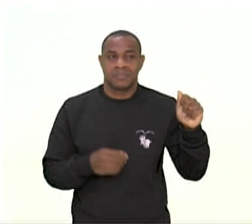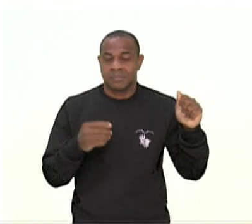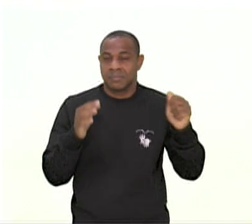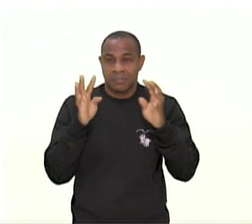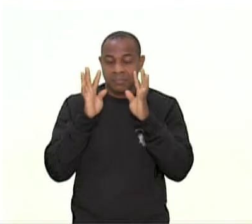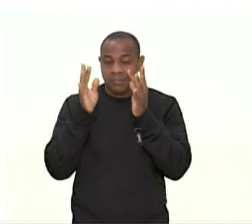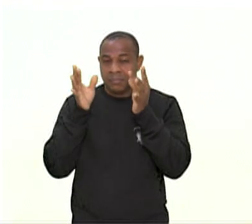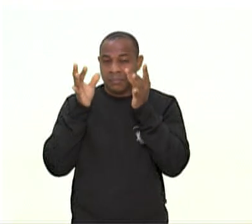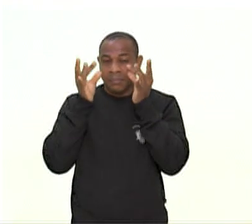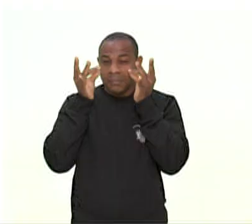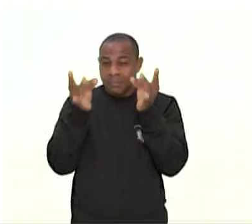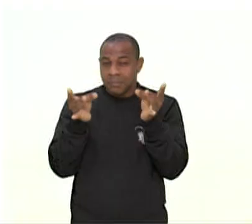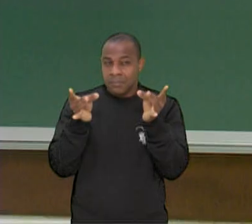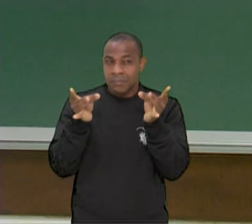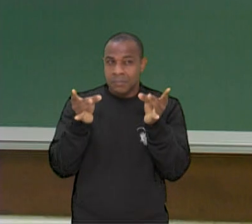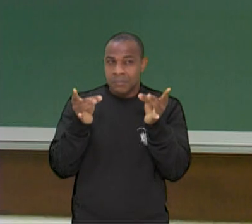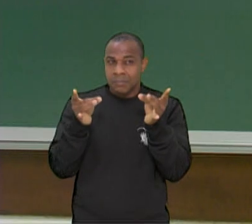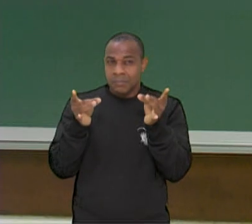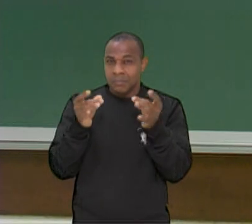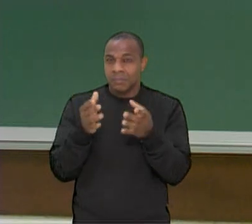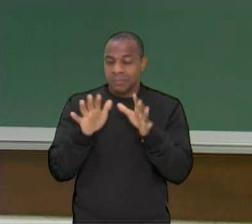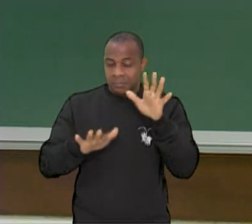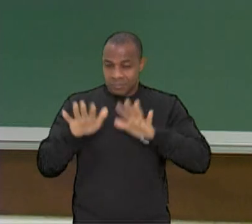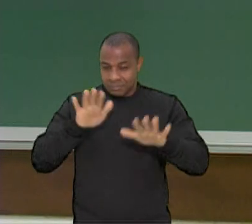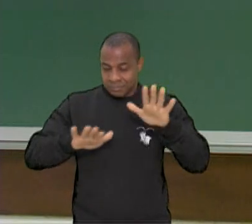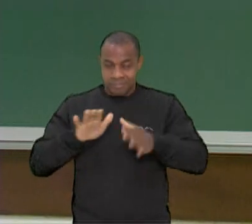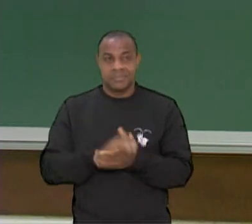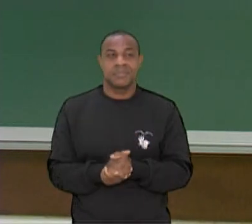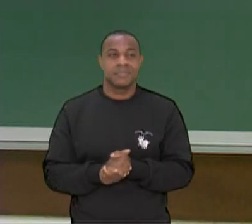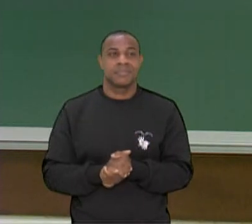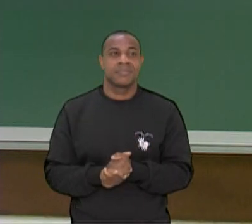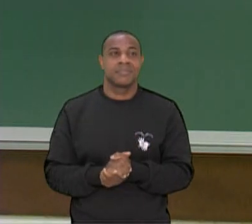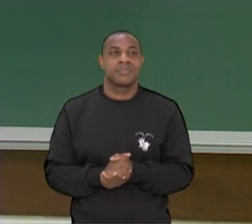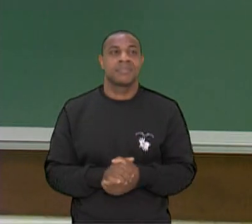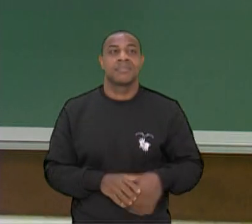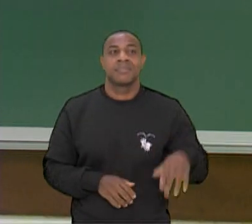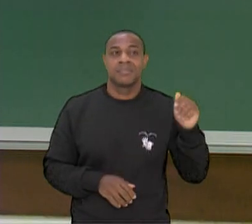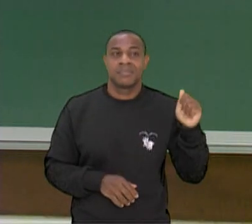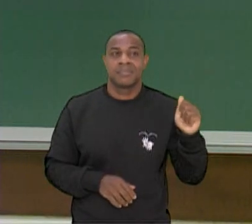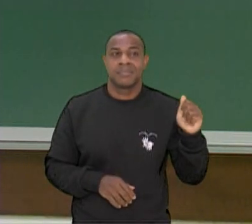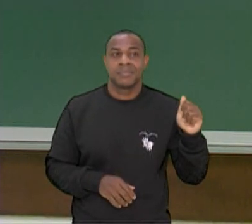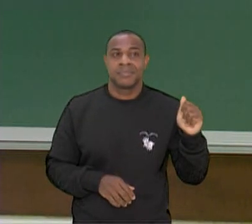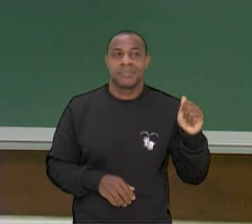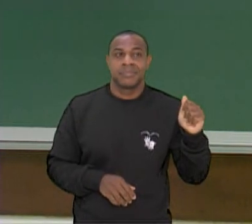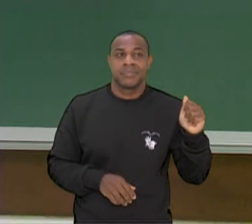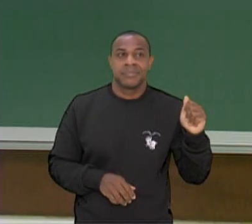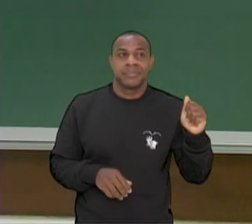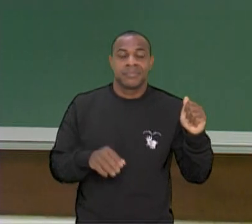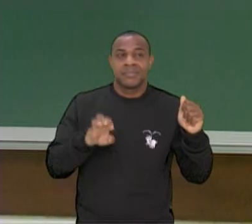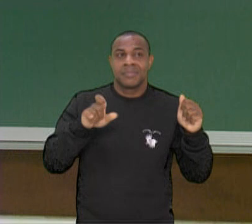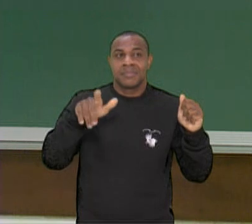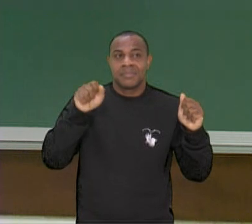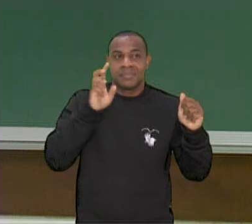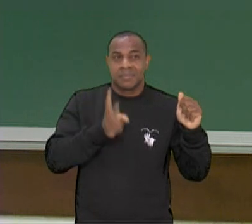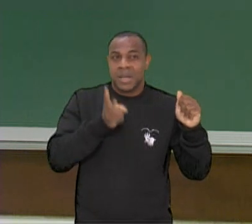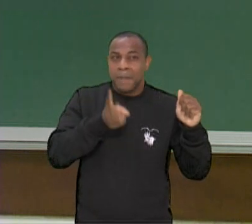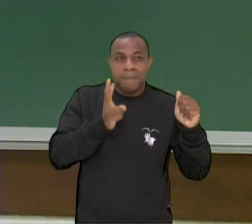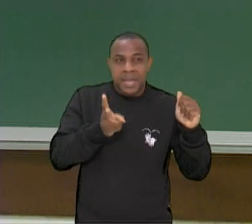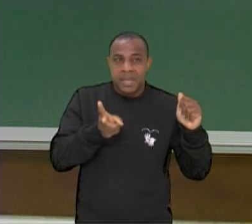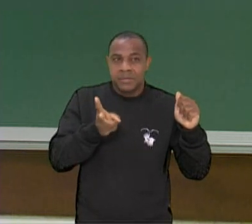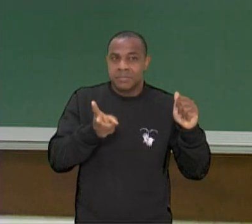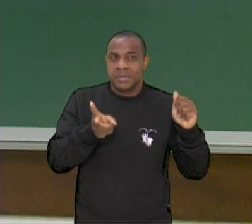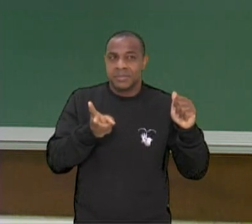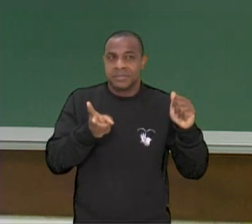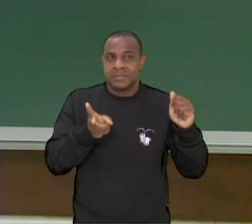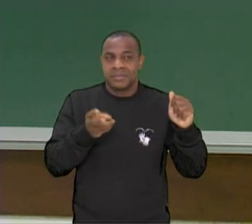muita atenção aqui porque tem muitos distratores, tá? Muita atenção. Letra A. Elas mesmas